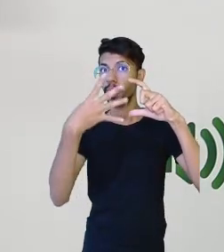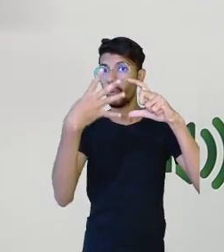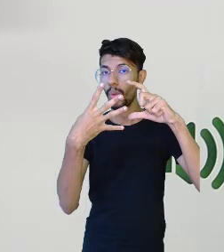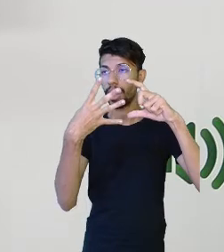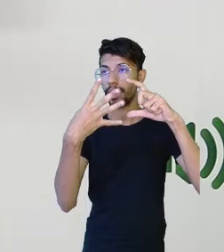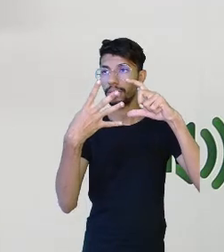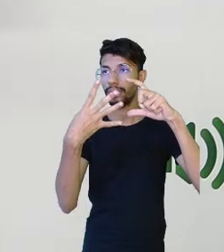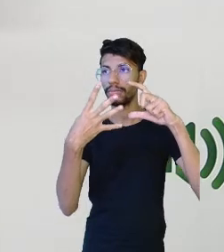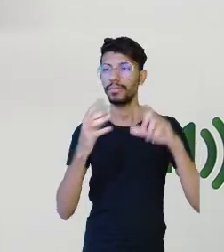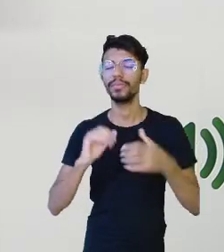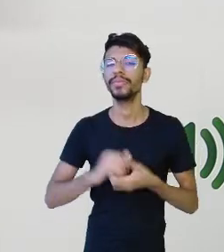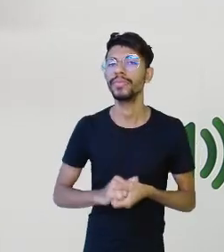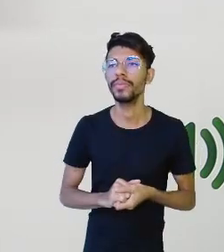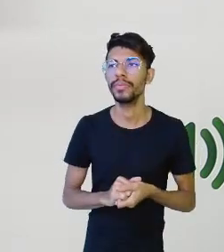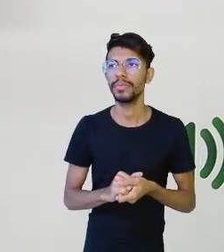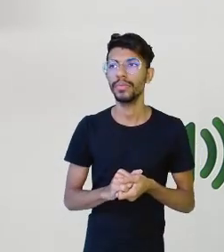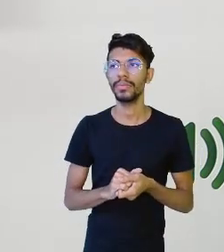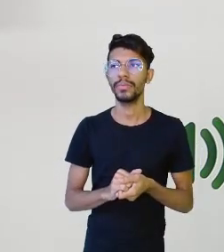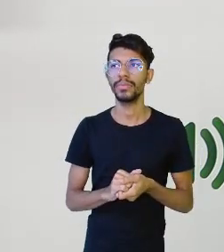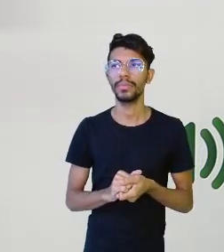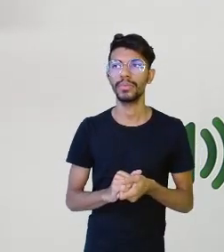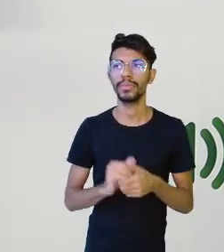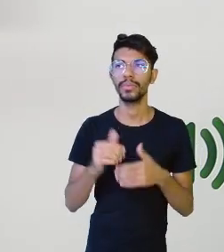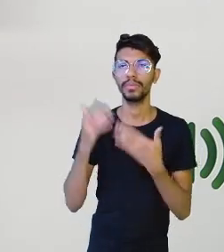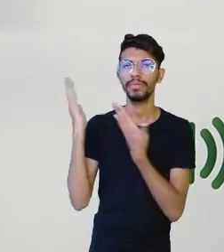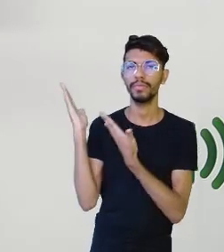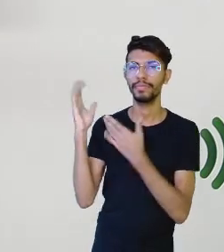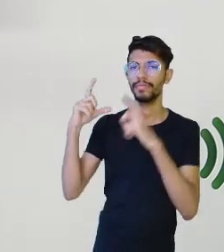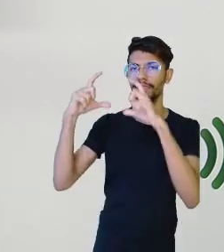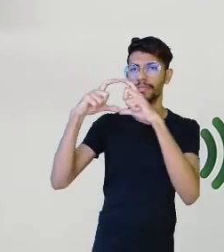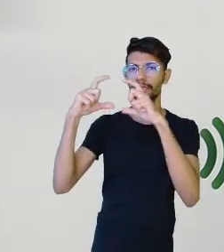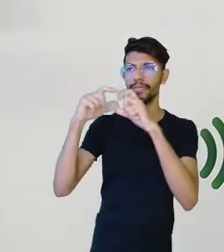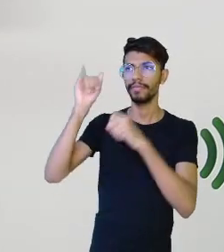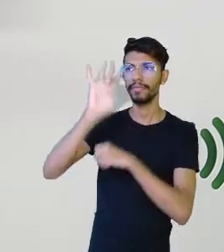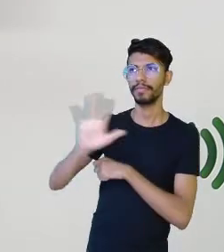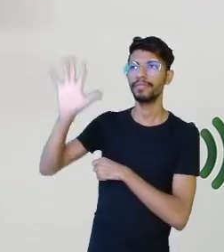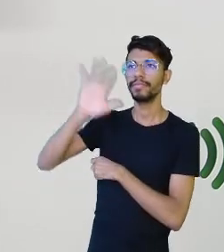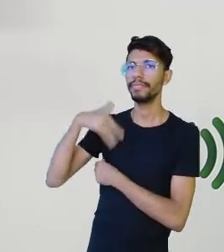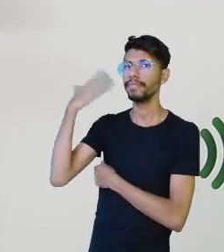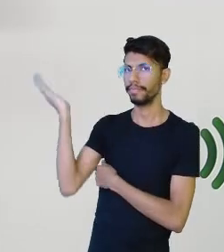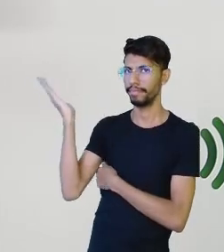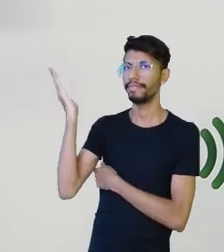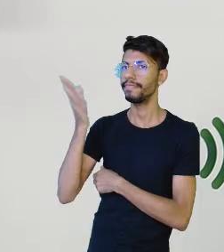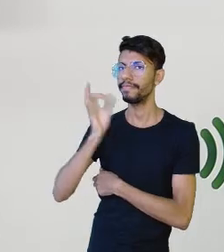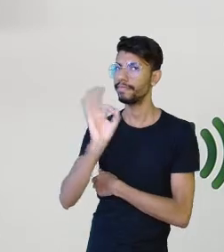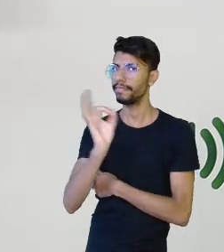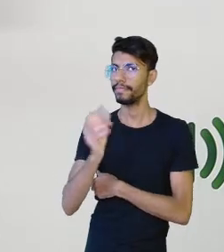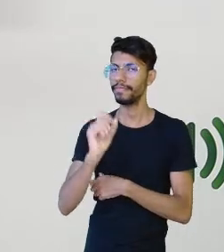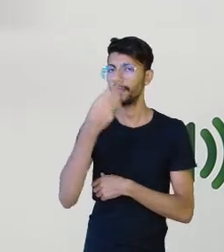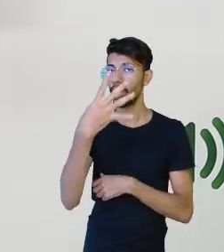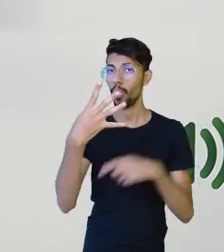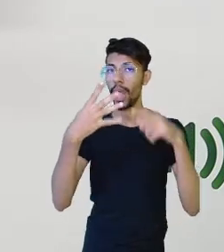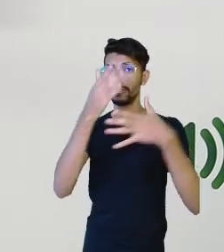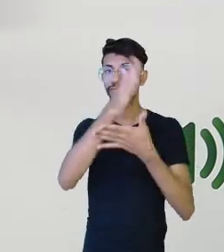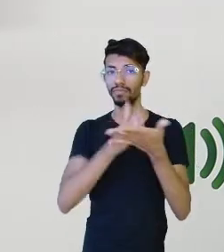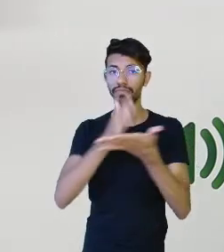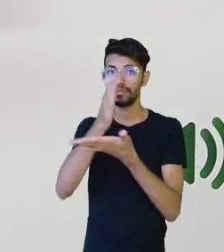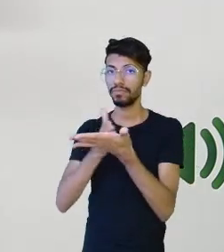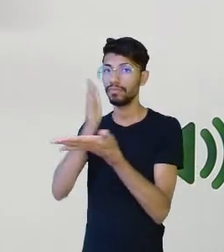partes. 4 partes eu tenho esse meu inteiro dividido em 4